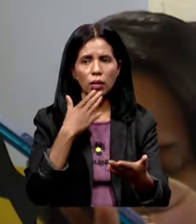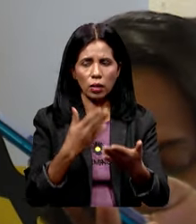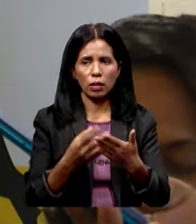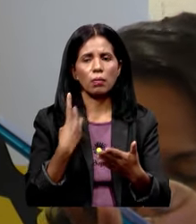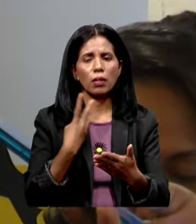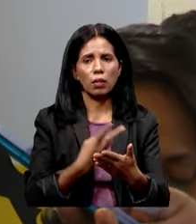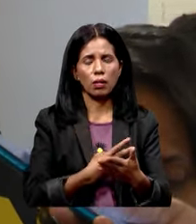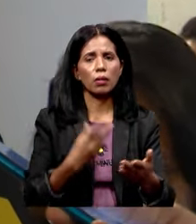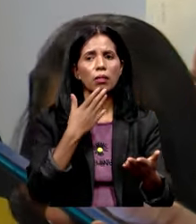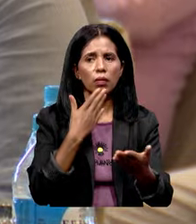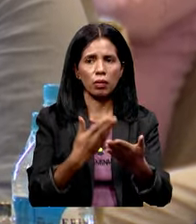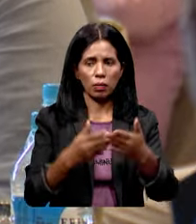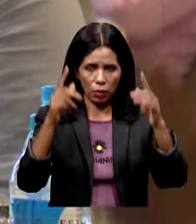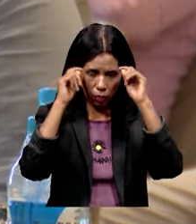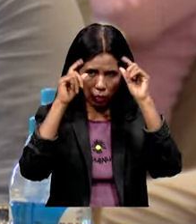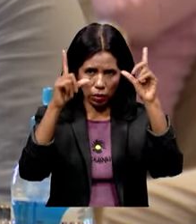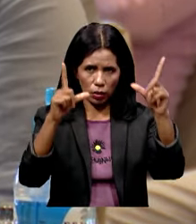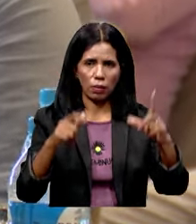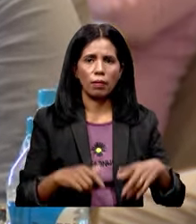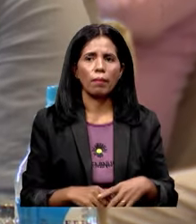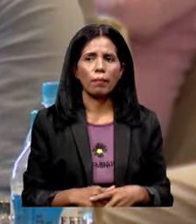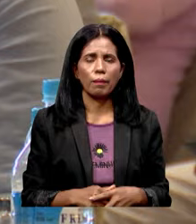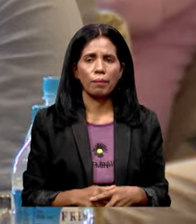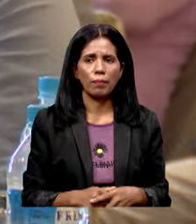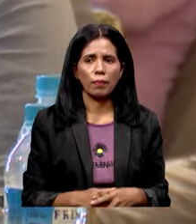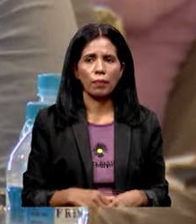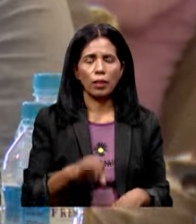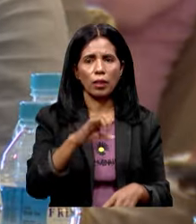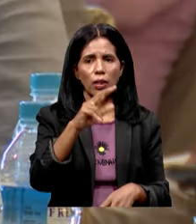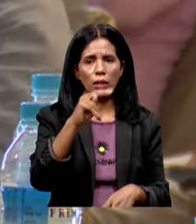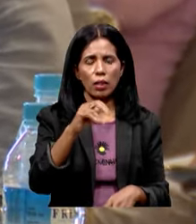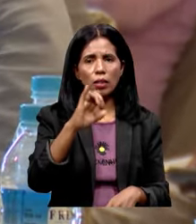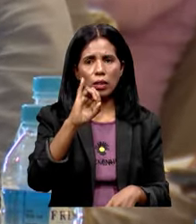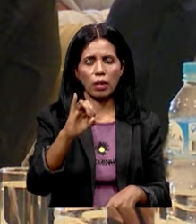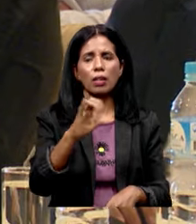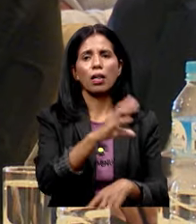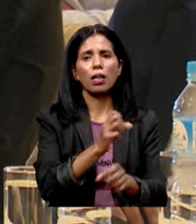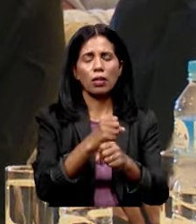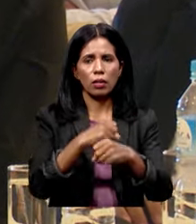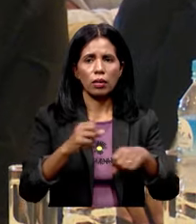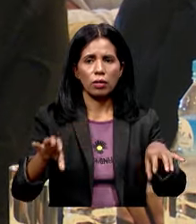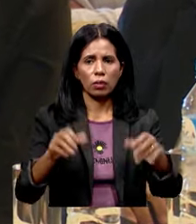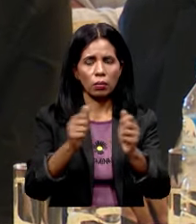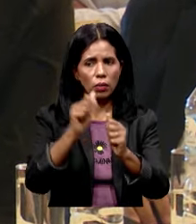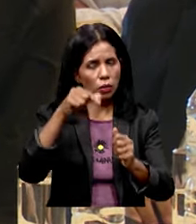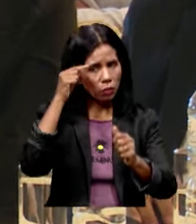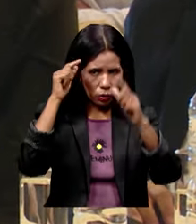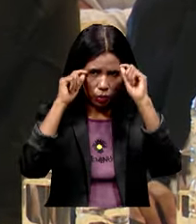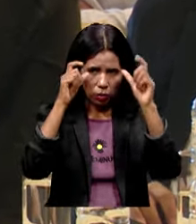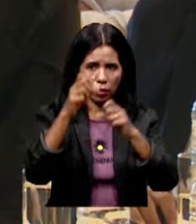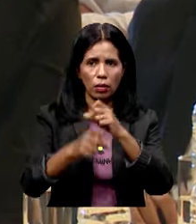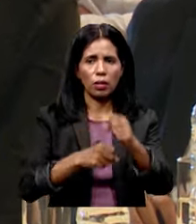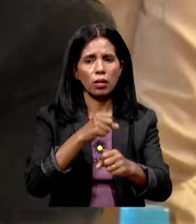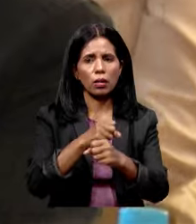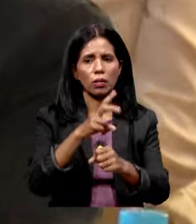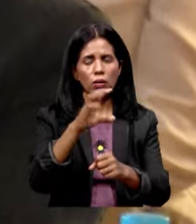no diak ba Timor Leste. Antes ne empresa INI hala ona serviço a moto ko governo Timor Leste desde tina rihun rua sa